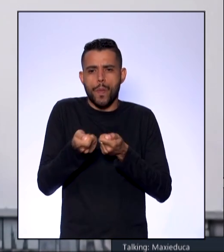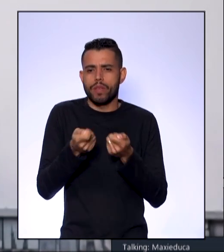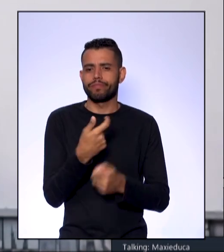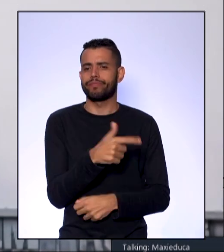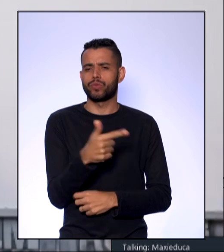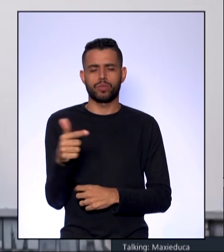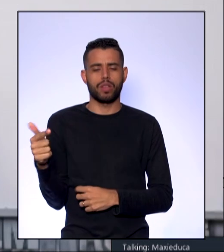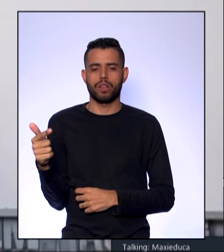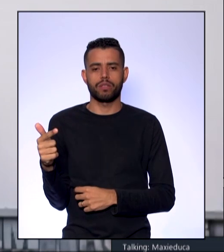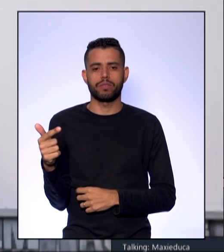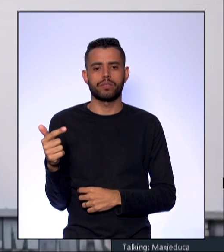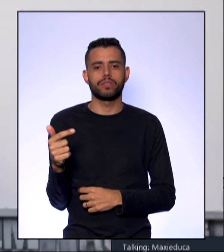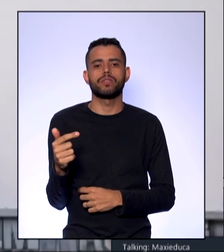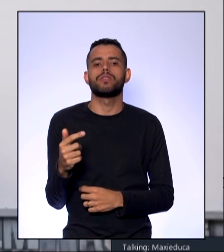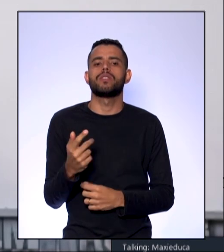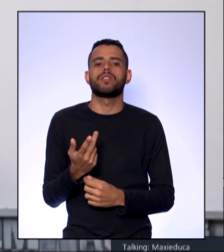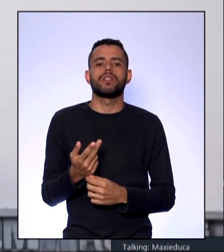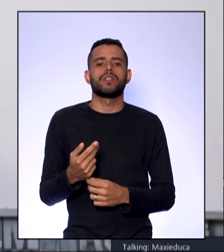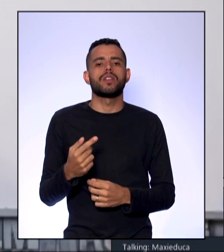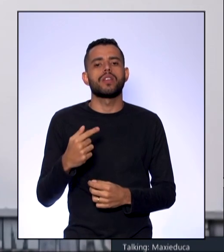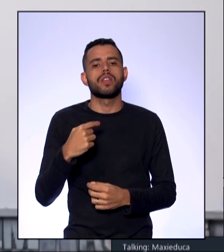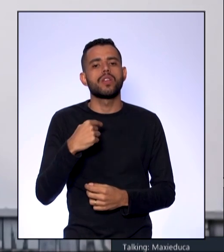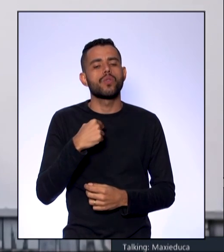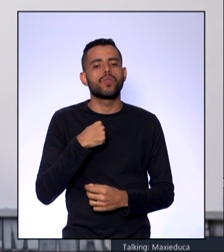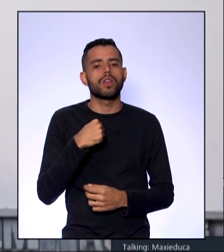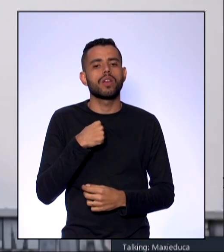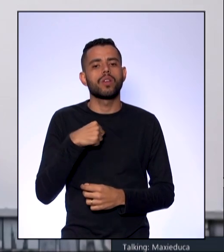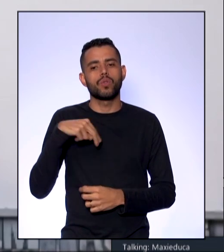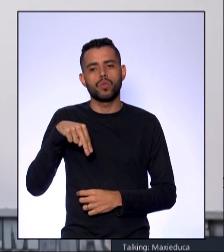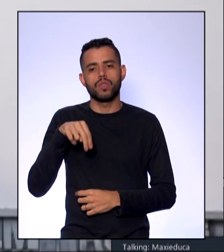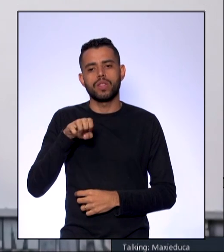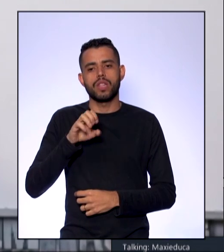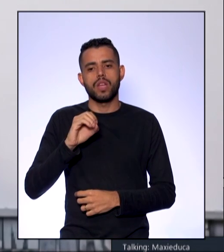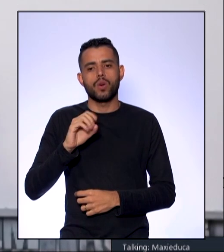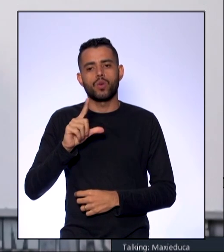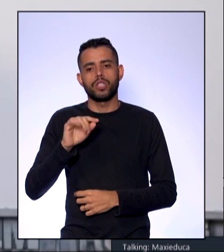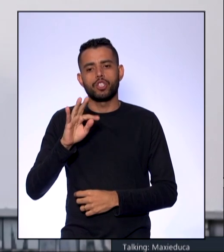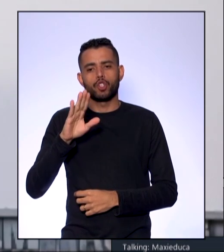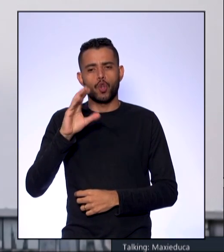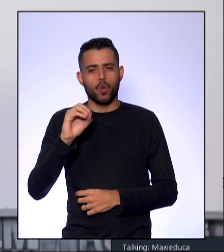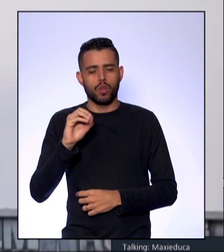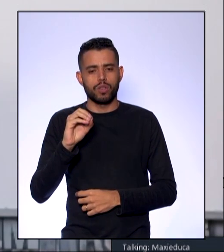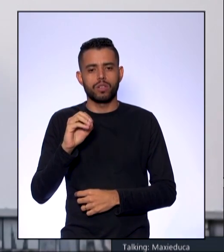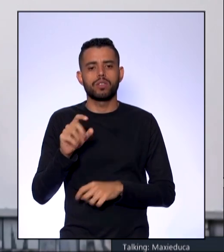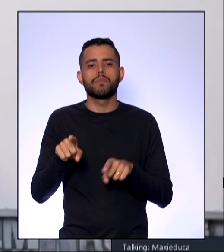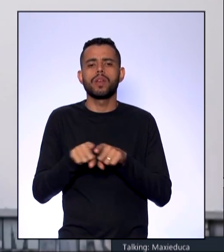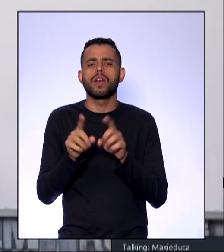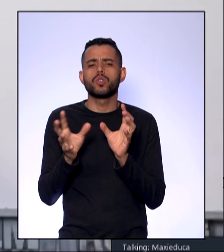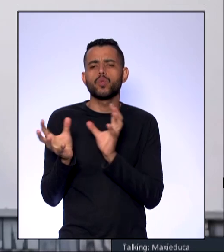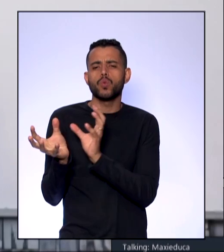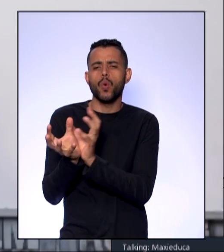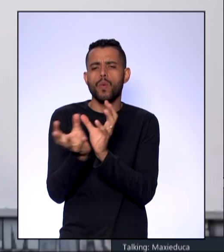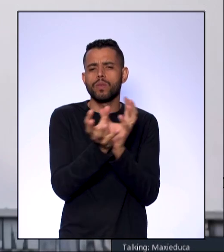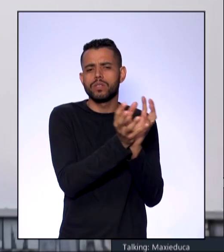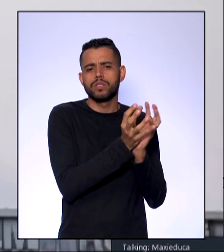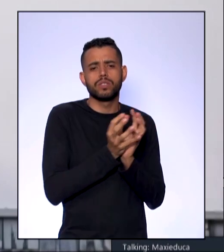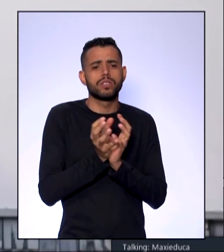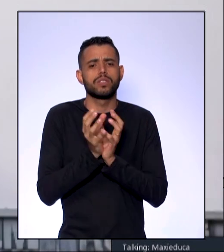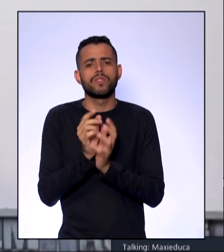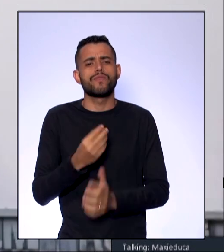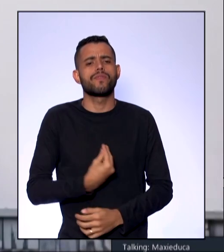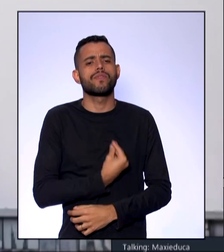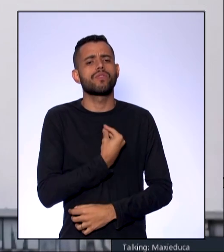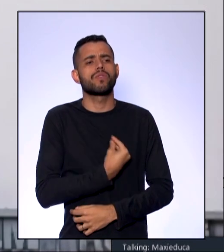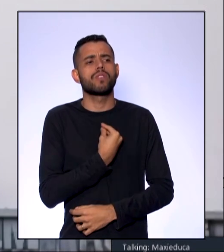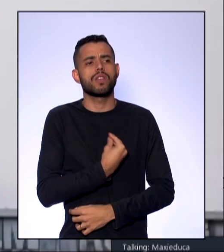edificação do fogo com constância, eu vou ter esse domínio neolítico de forma efetiva. As comunidades vivem, em